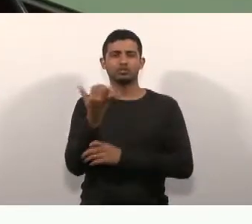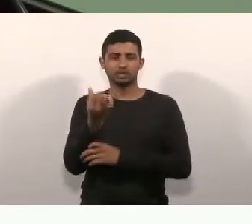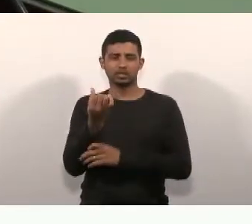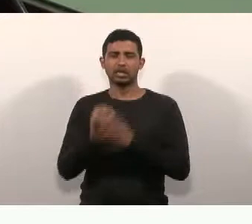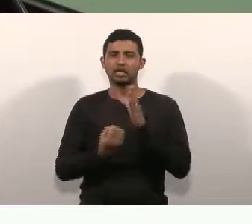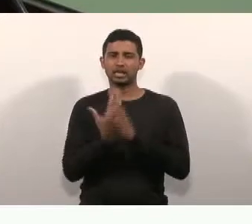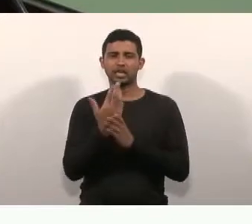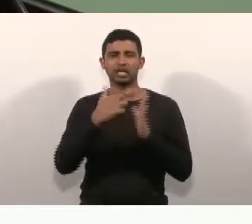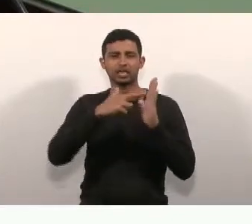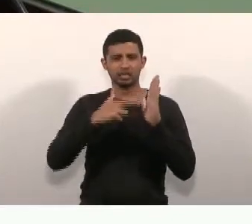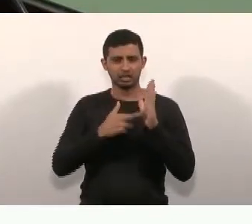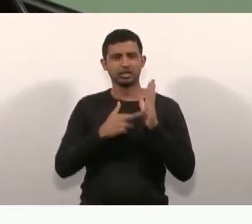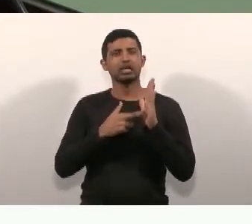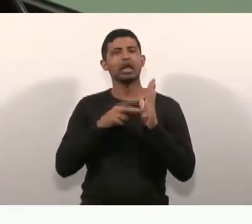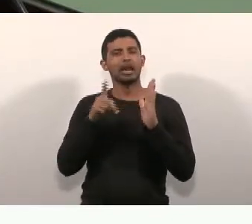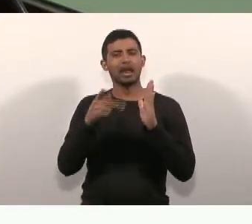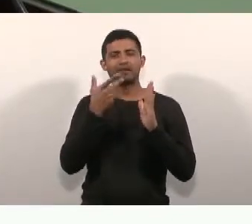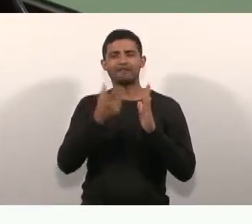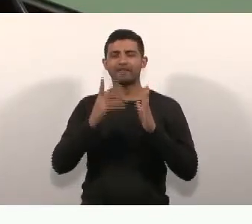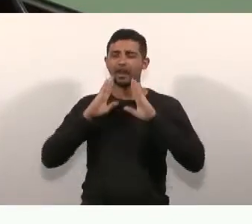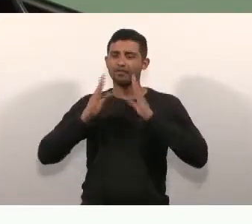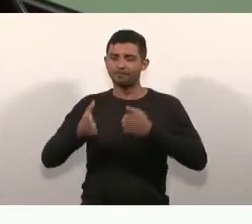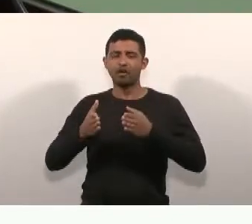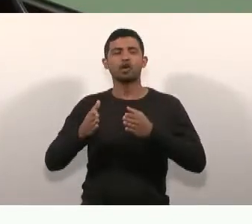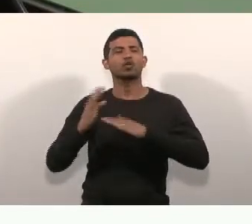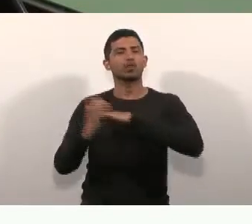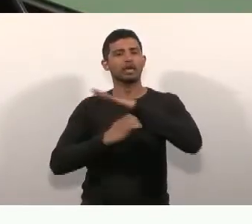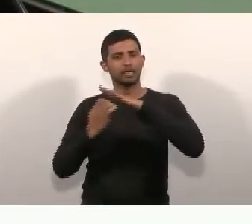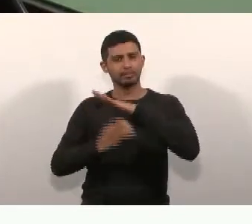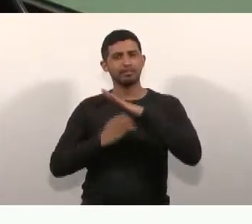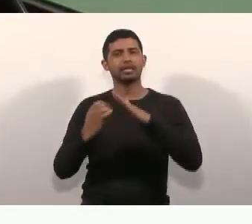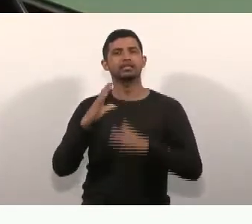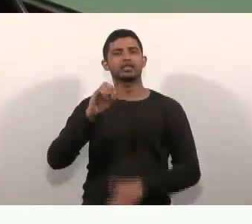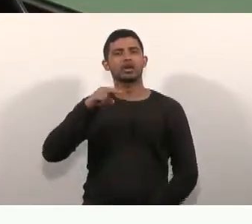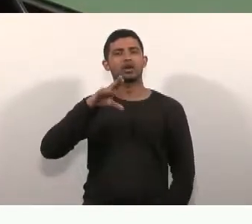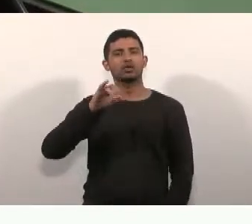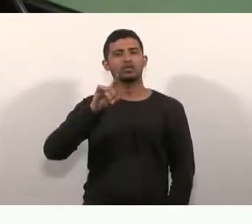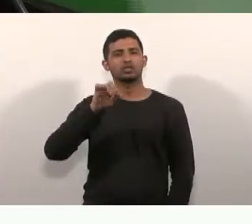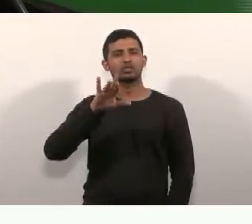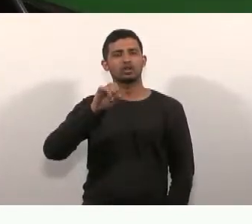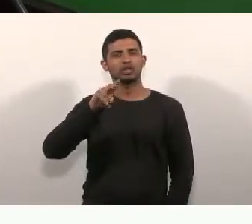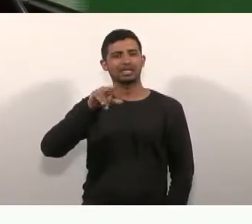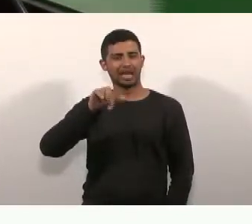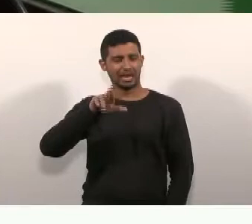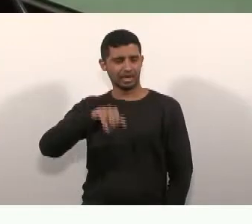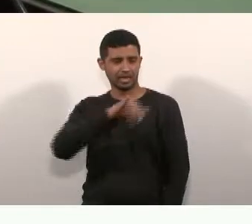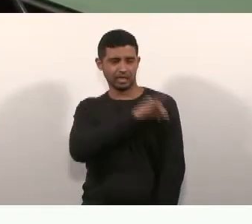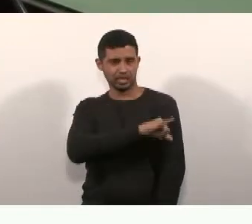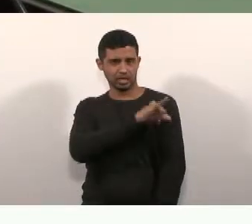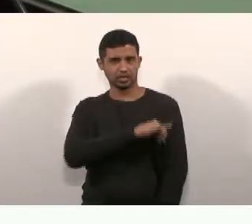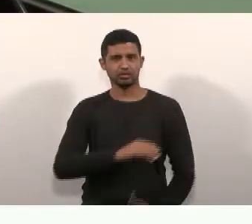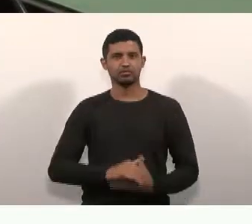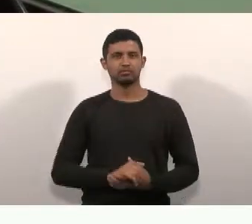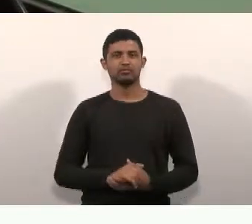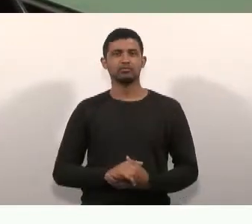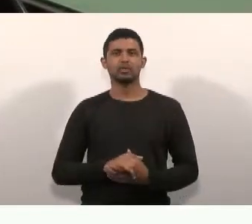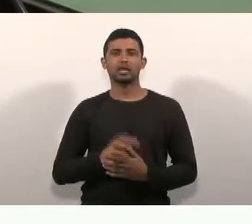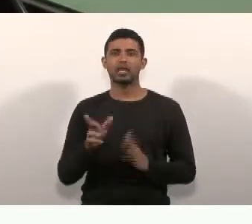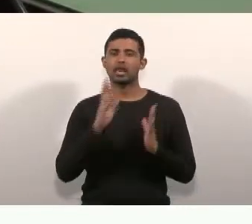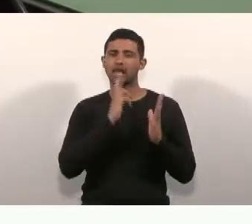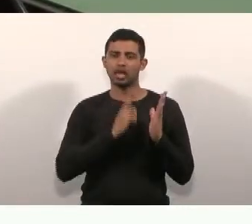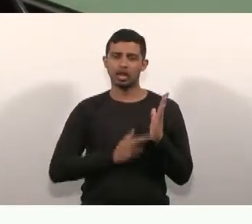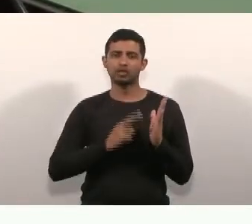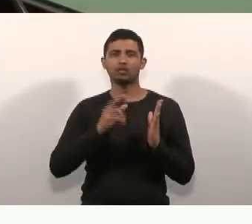o regime extraordinário de subsídios às empresas concessionárias de serviços públicos do Estado do Rio de Janeiro. O relator original